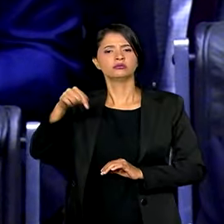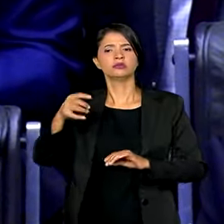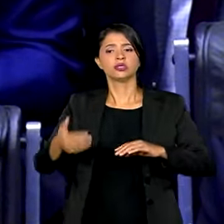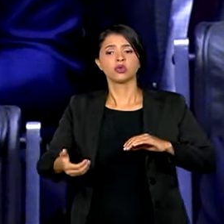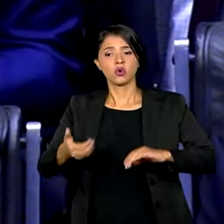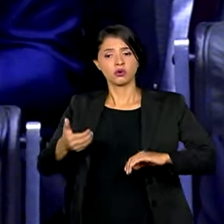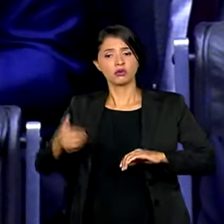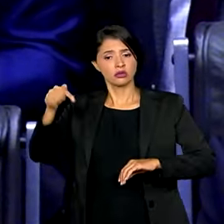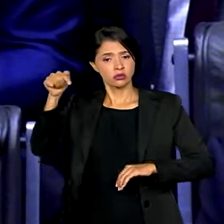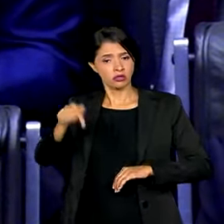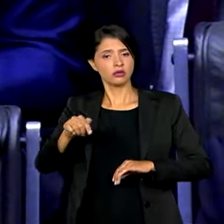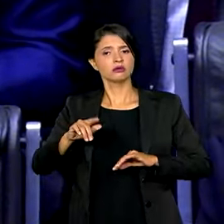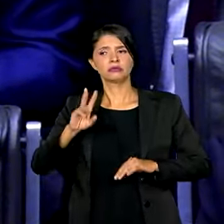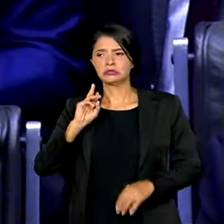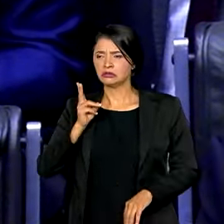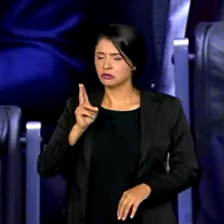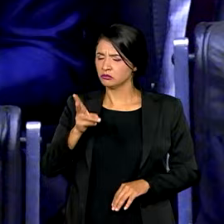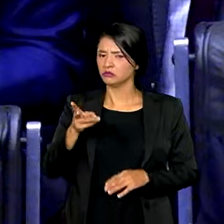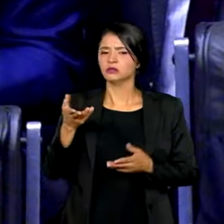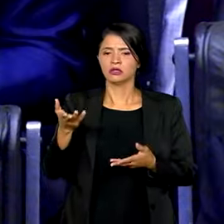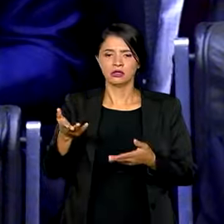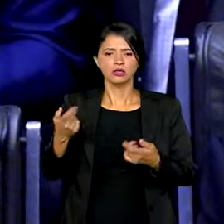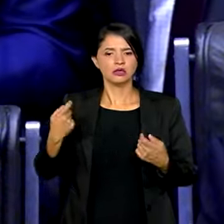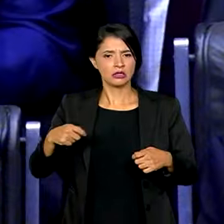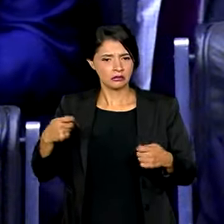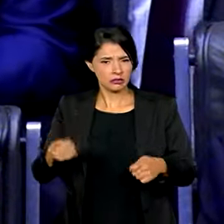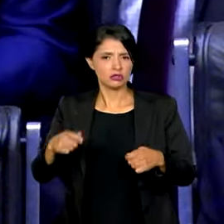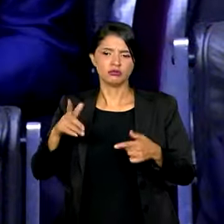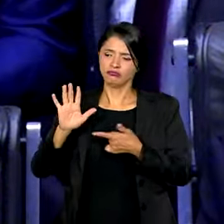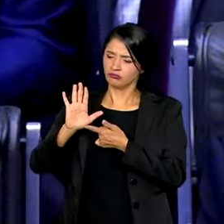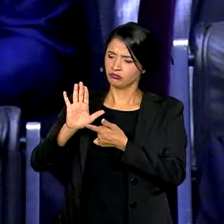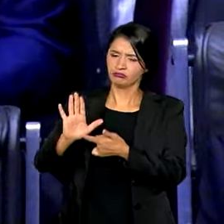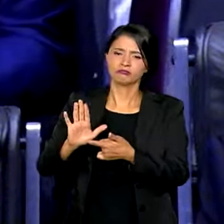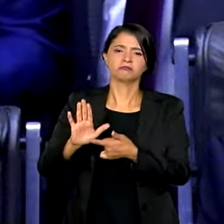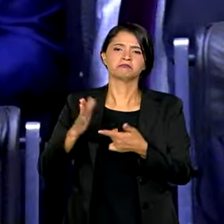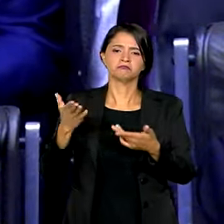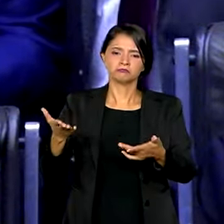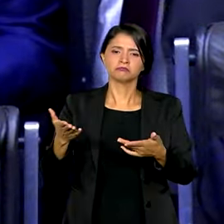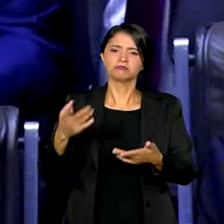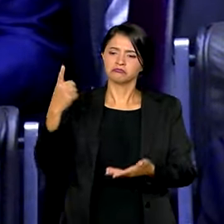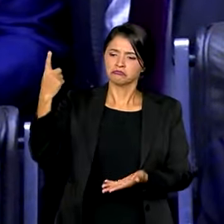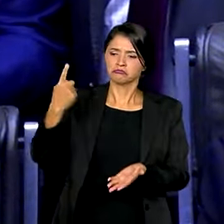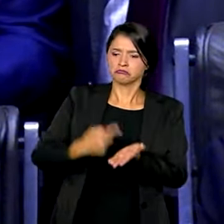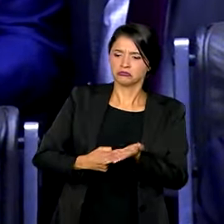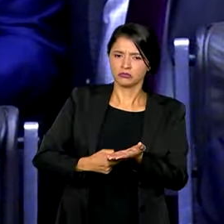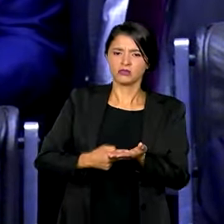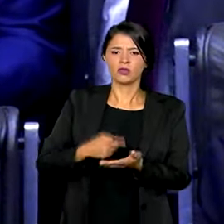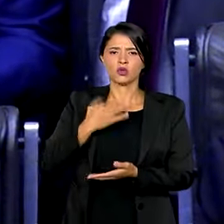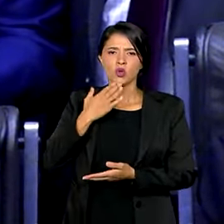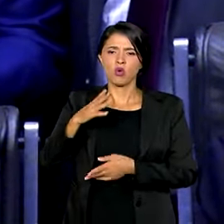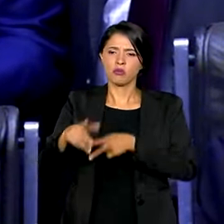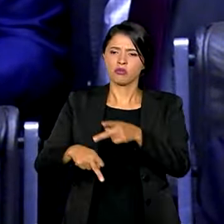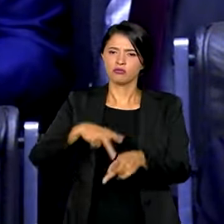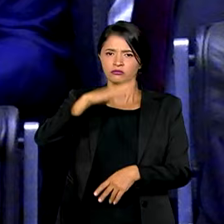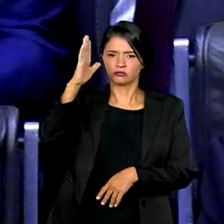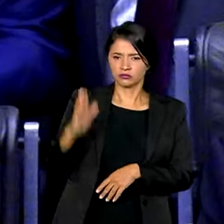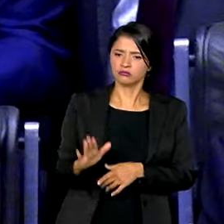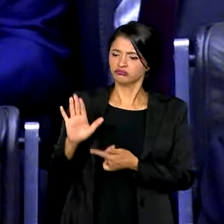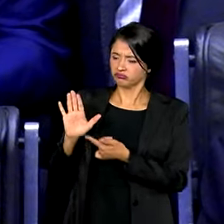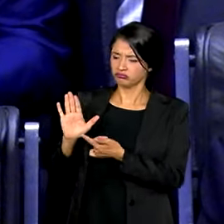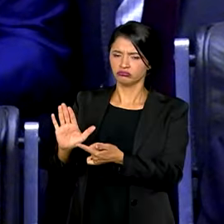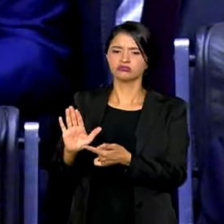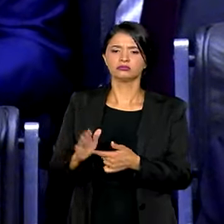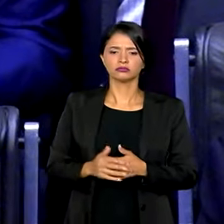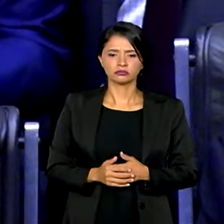Congresso Nacional, toda vez que teve que mostrar compromisso com o povo brasileiro, ele